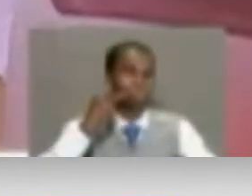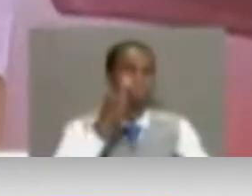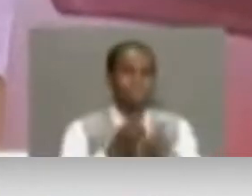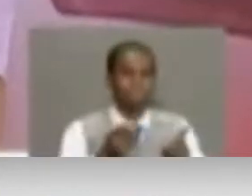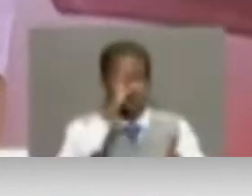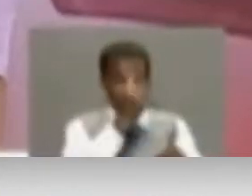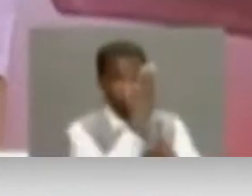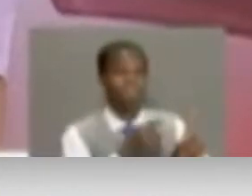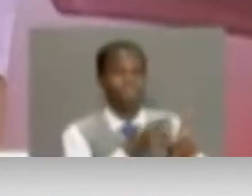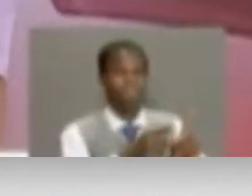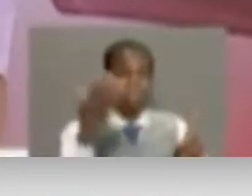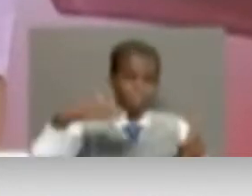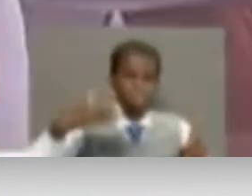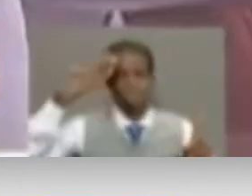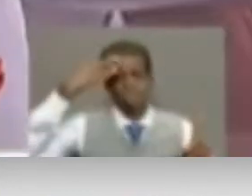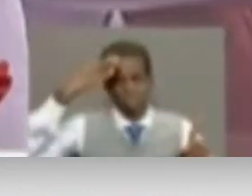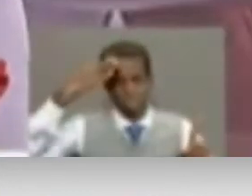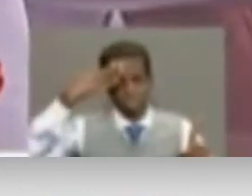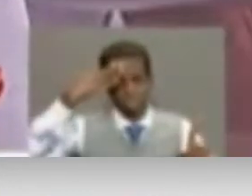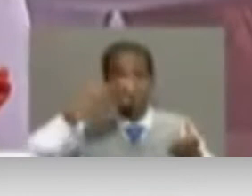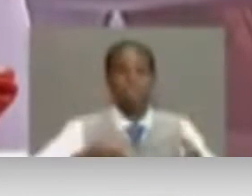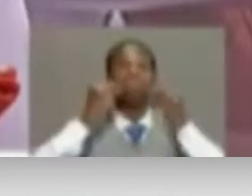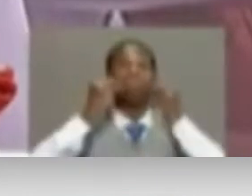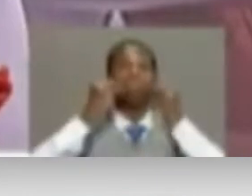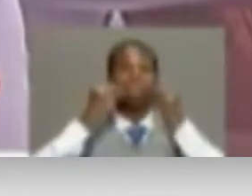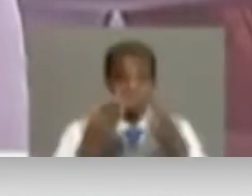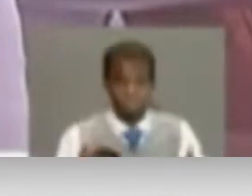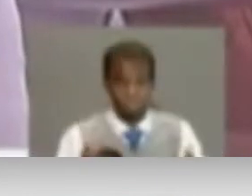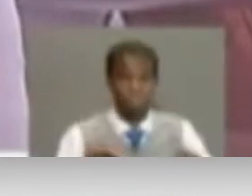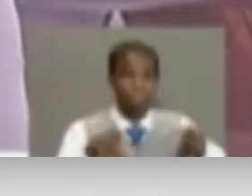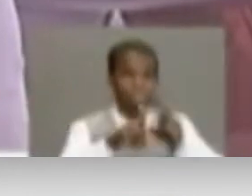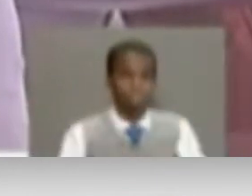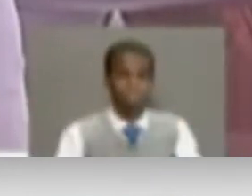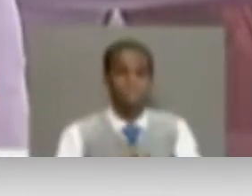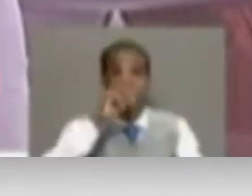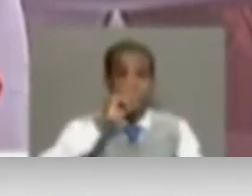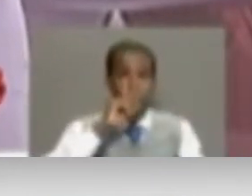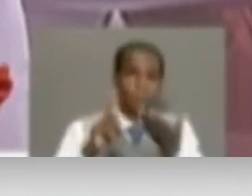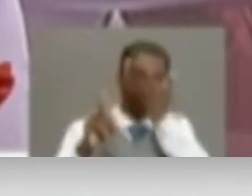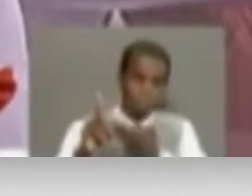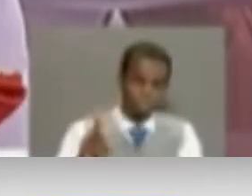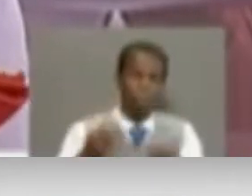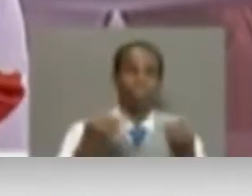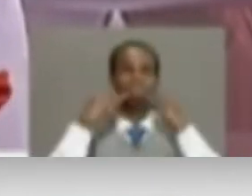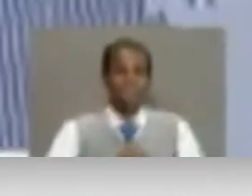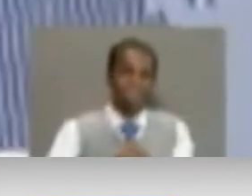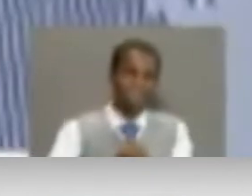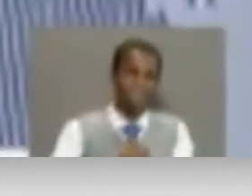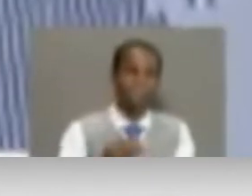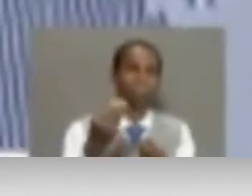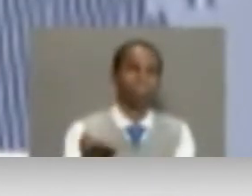condição para se candidatar à presidência da República. Mais uma vez coloca essa questão e daí a questão de se foi doloso ou não, porque é que não o fez